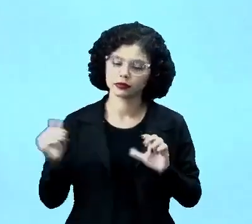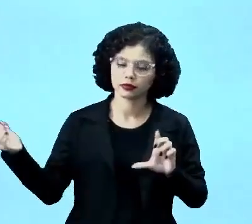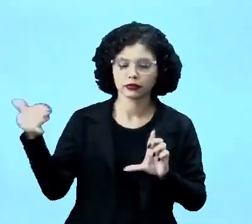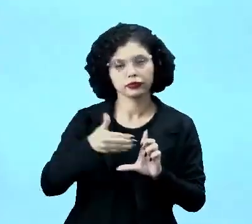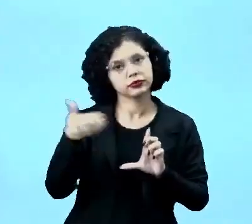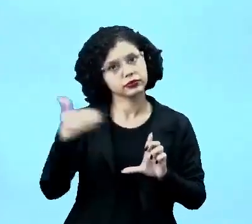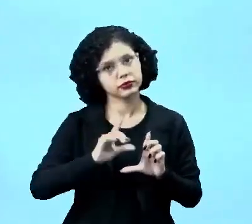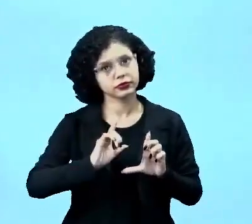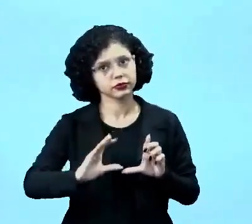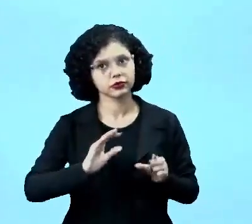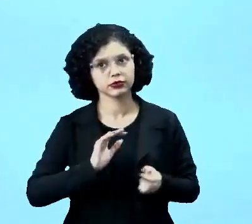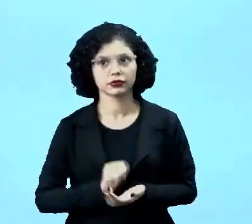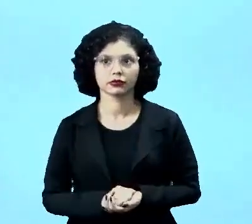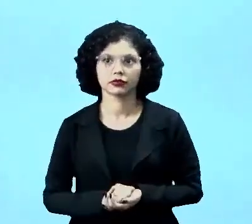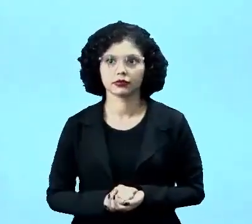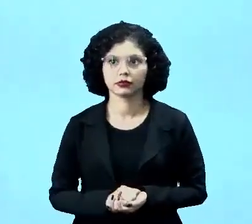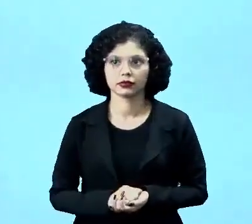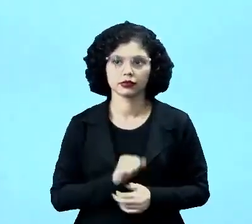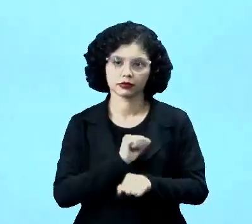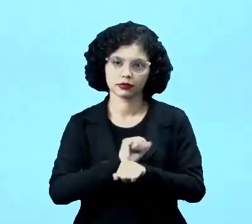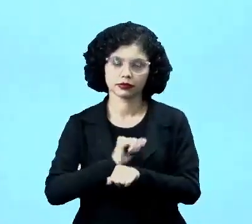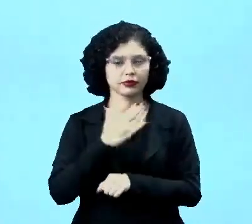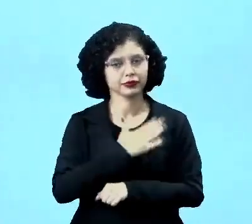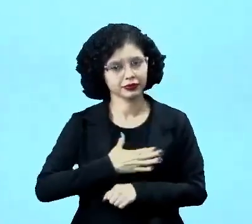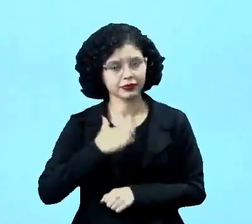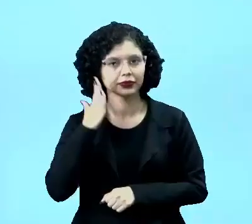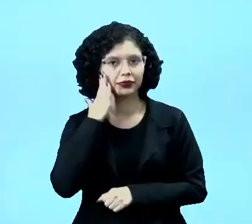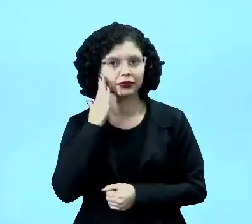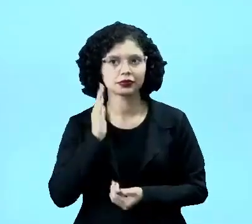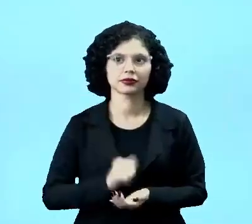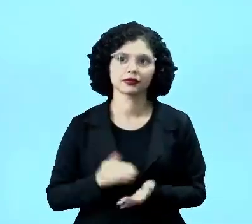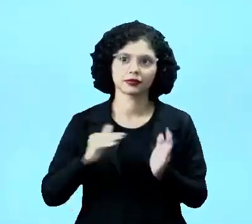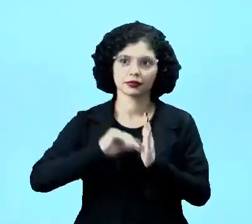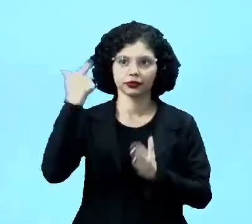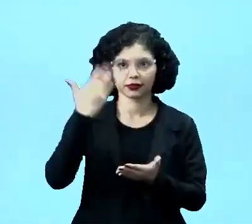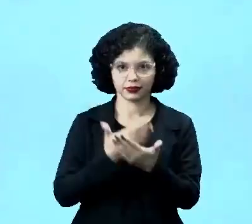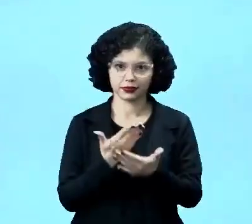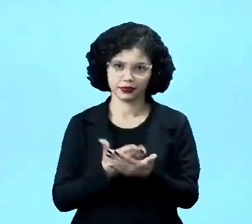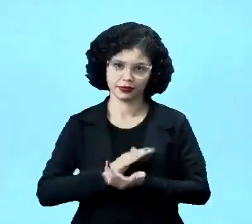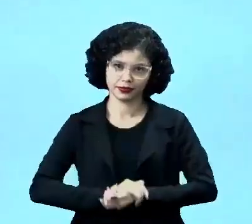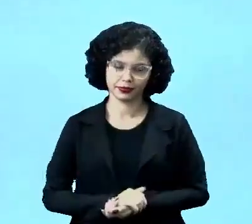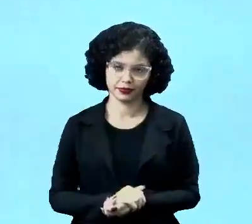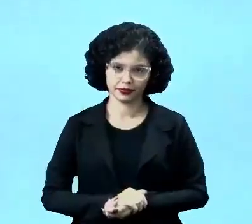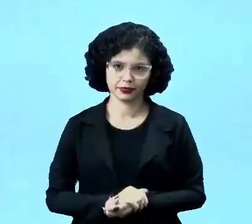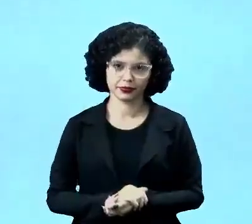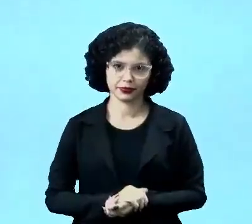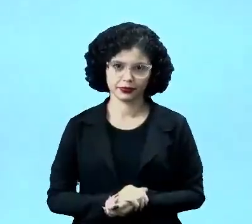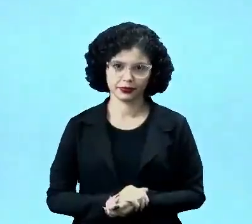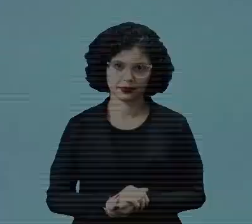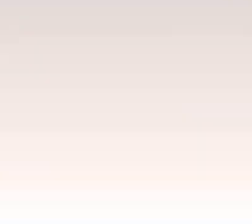acessá-la mais vezes lá na plataforma Eduque. Espero que vocês tenham entendido e até a nossa próxima aula.